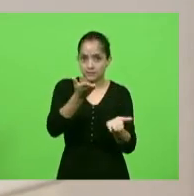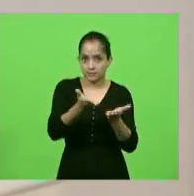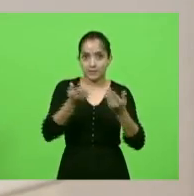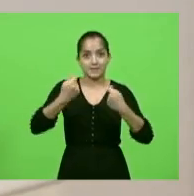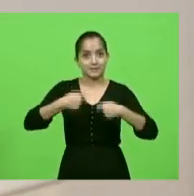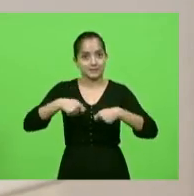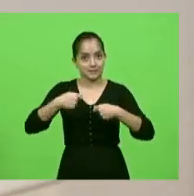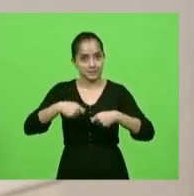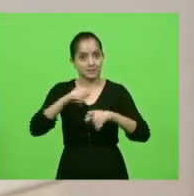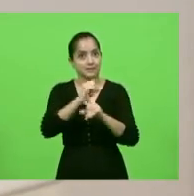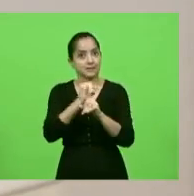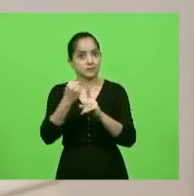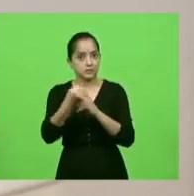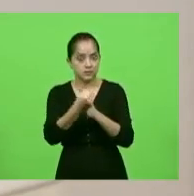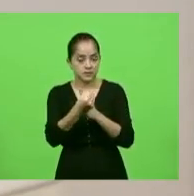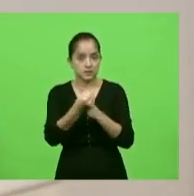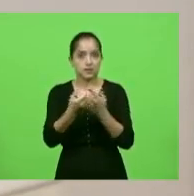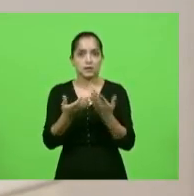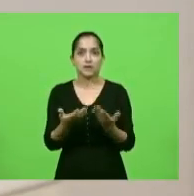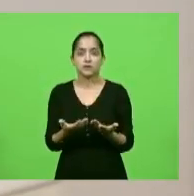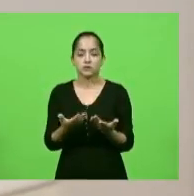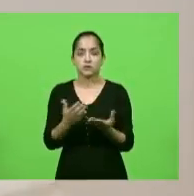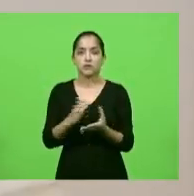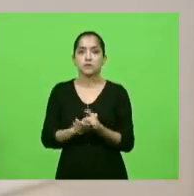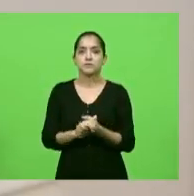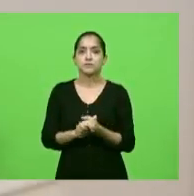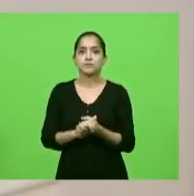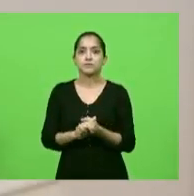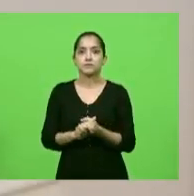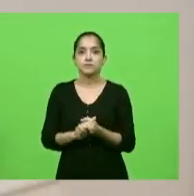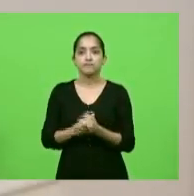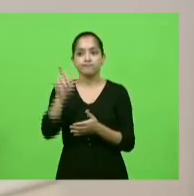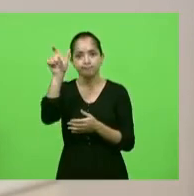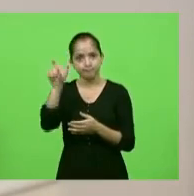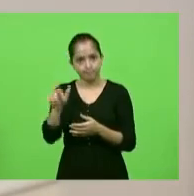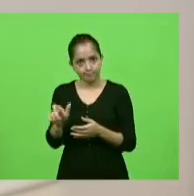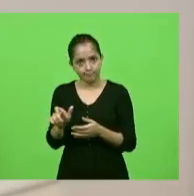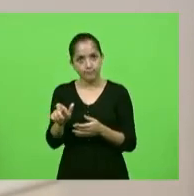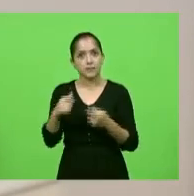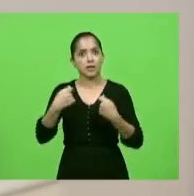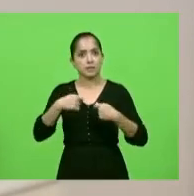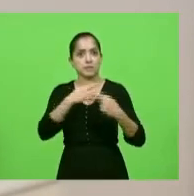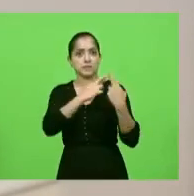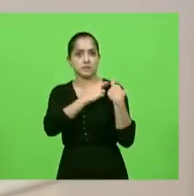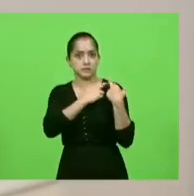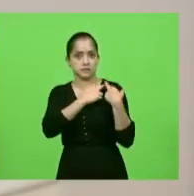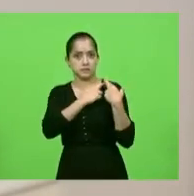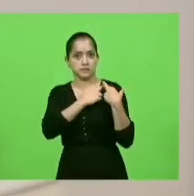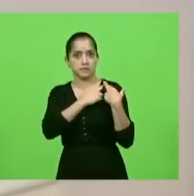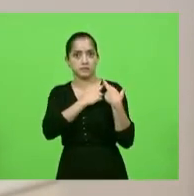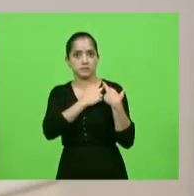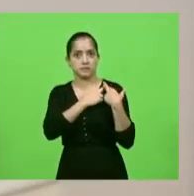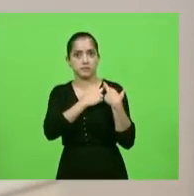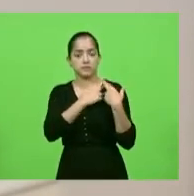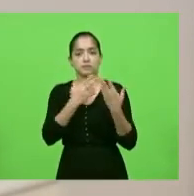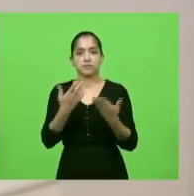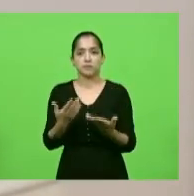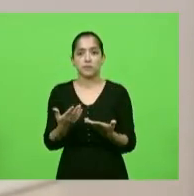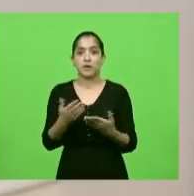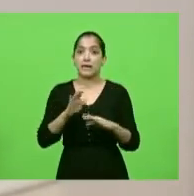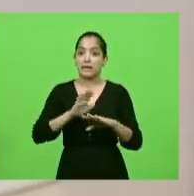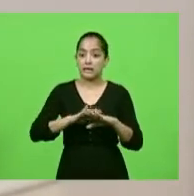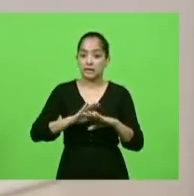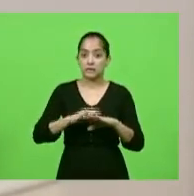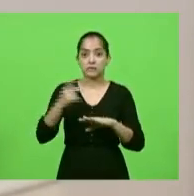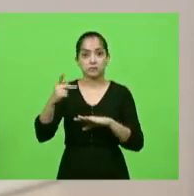da sociedade, não o torna um ser intocável e, além disso, não o priva de ser destituído caso sua atuação seja